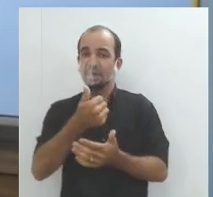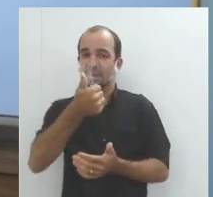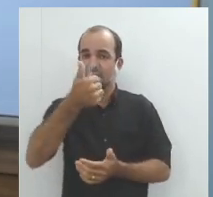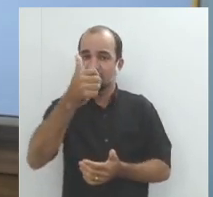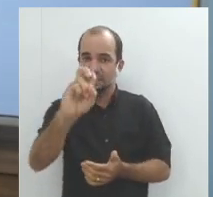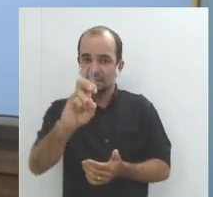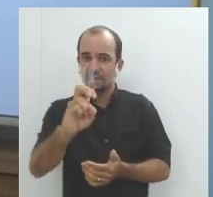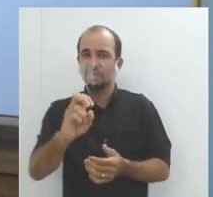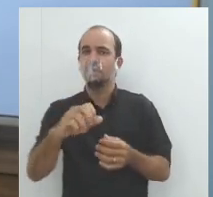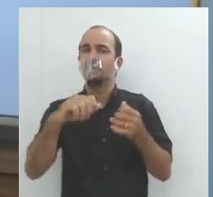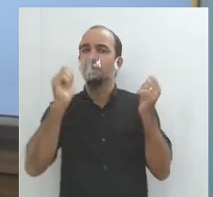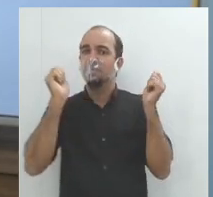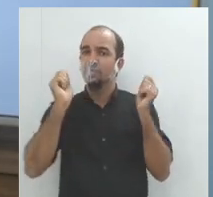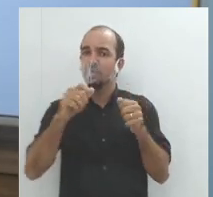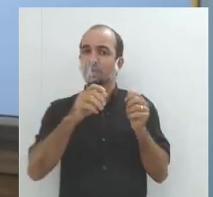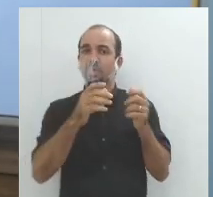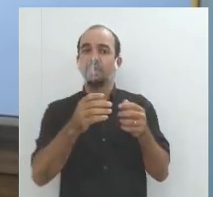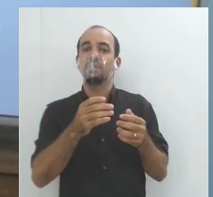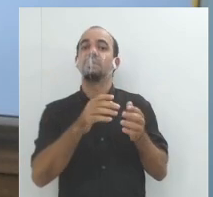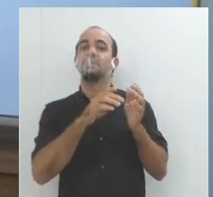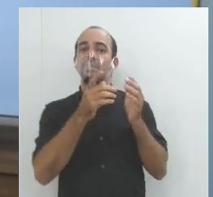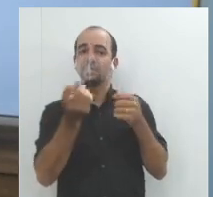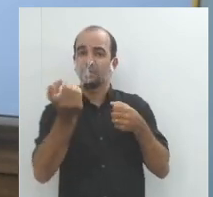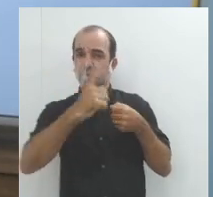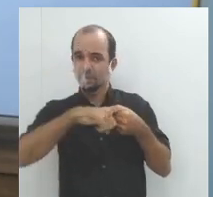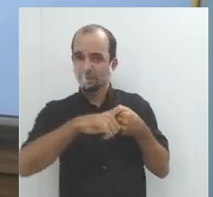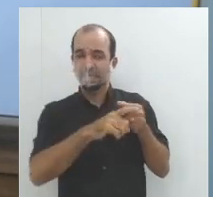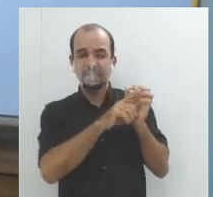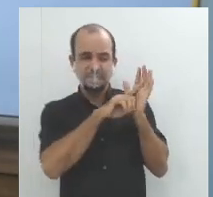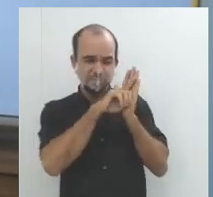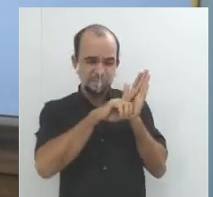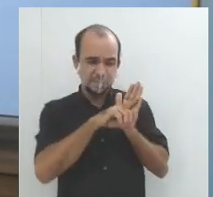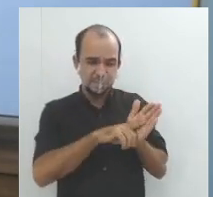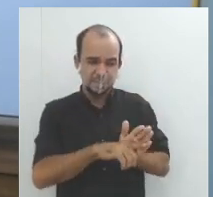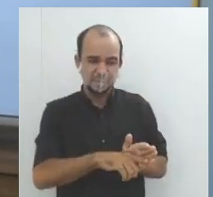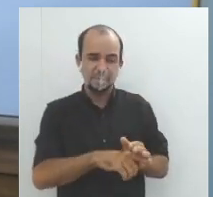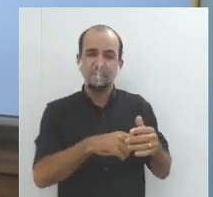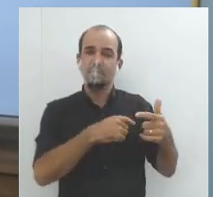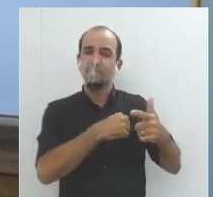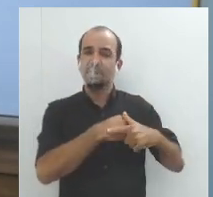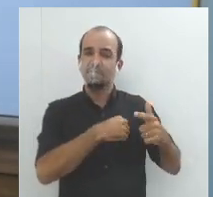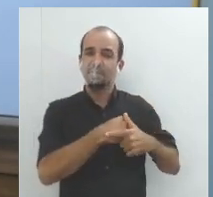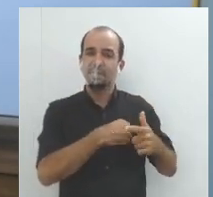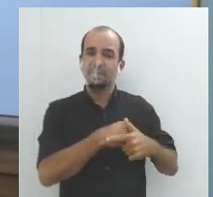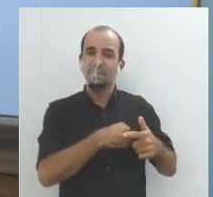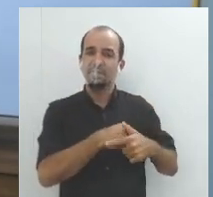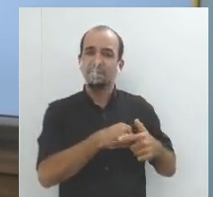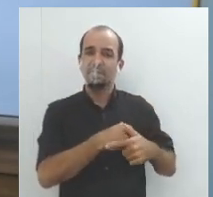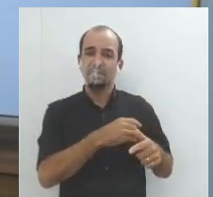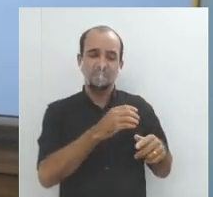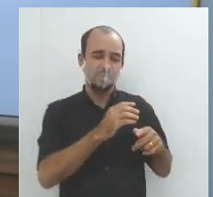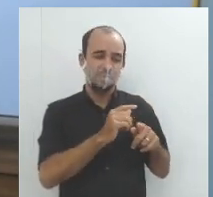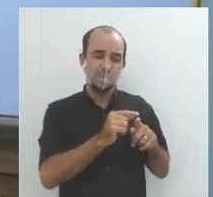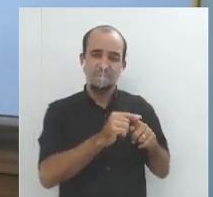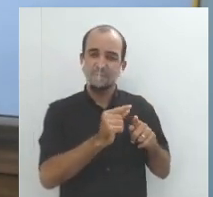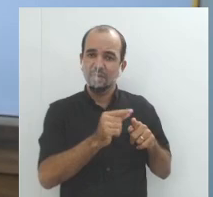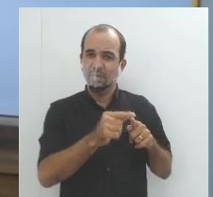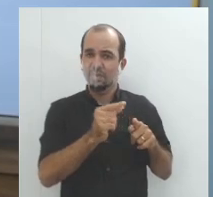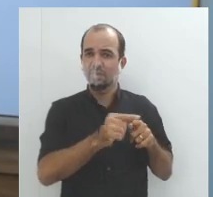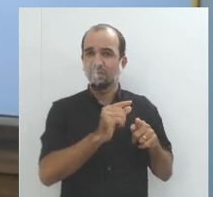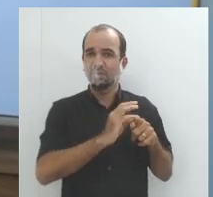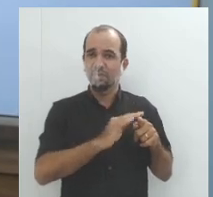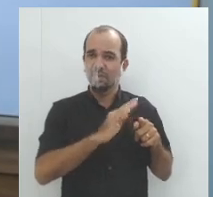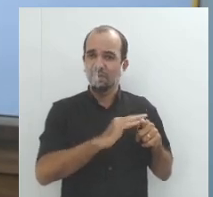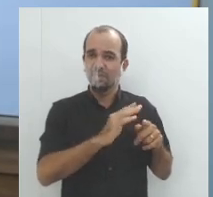Porque nela, logo no início, eu falo que a função morfológica de uma palavra, ela não é fixa, ela vai